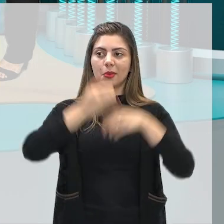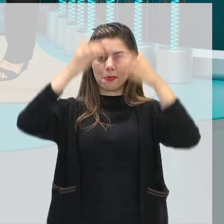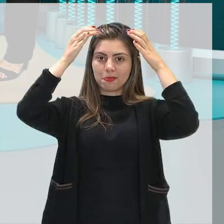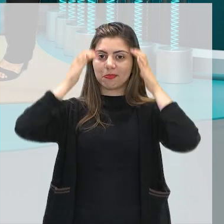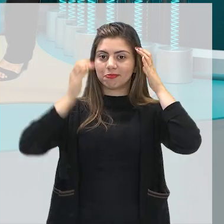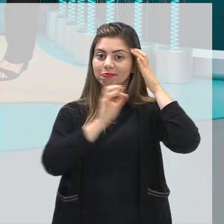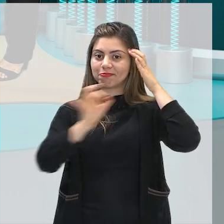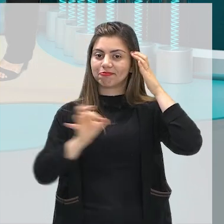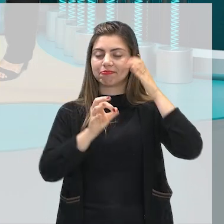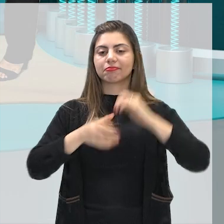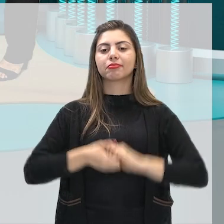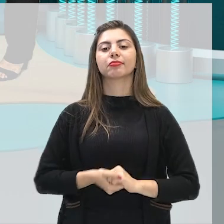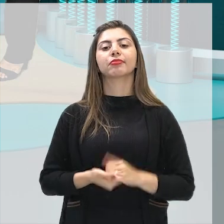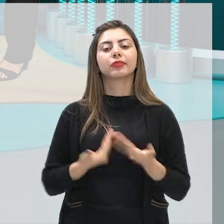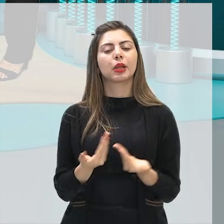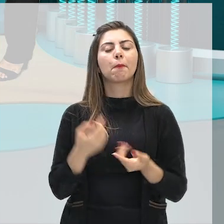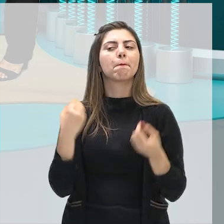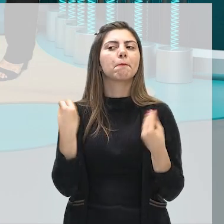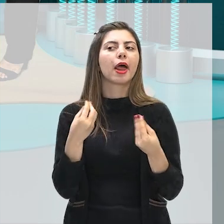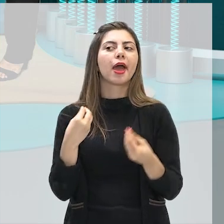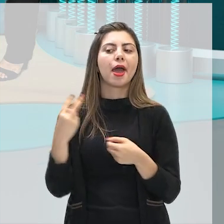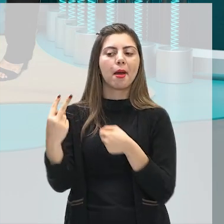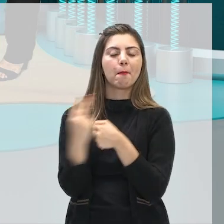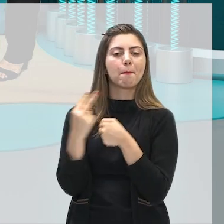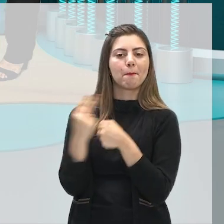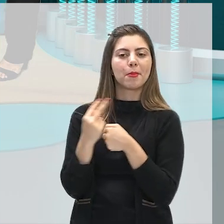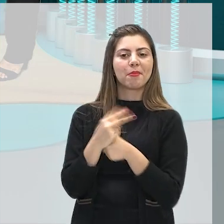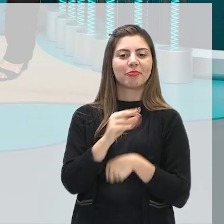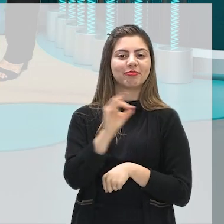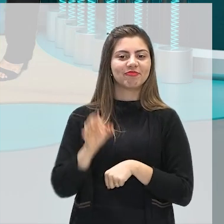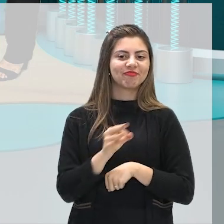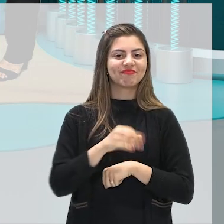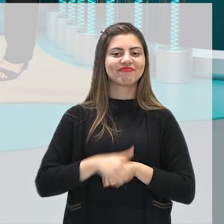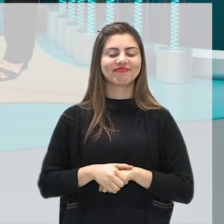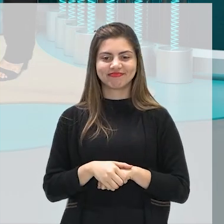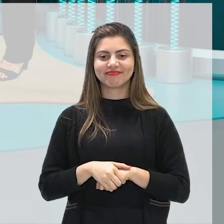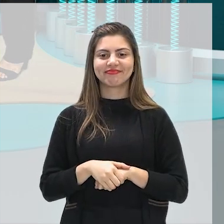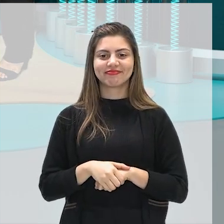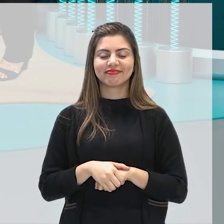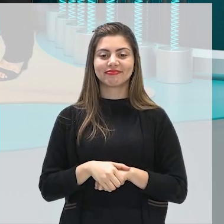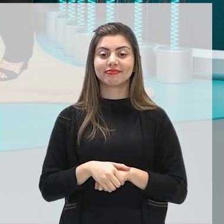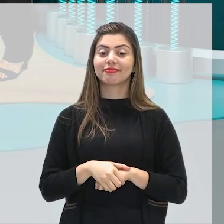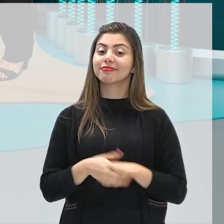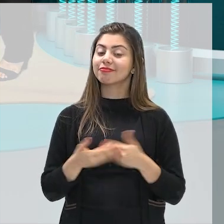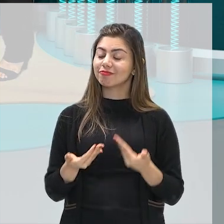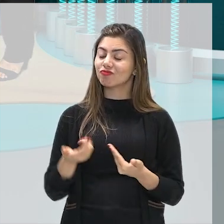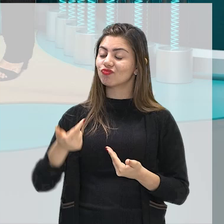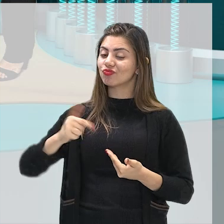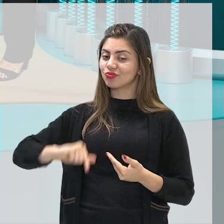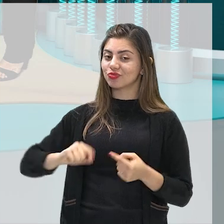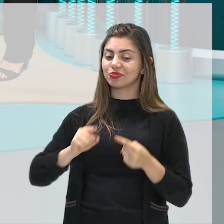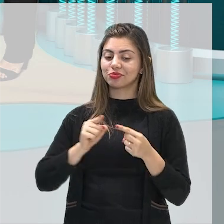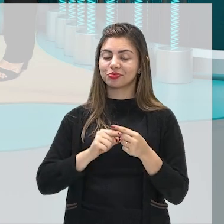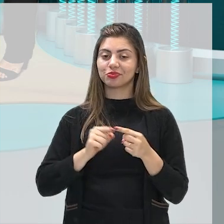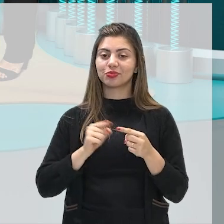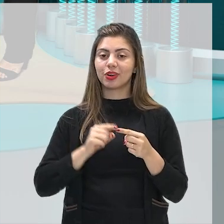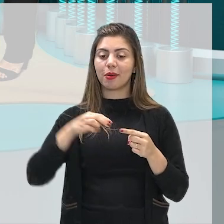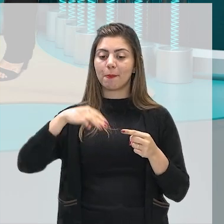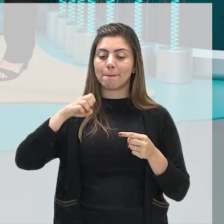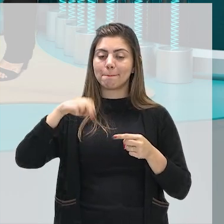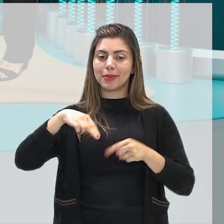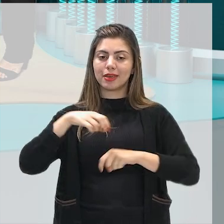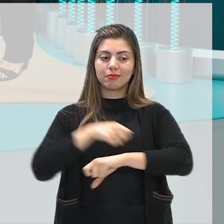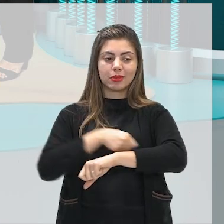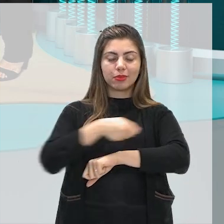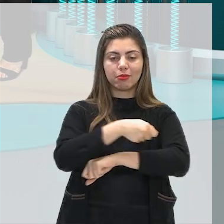da frente, que é justamente para absorver o golpe, certo? Então, mais uma vez, nós temos o golpe na cabeça que se chama